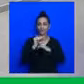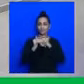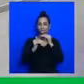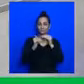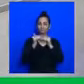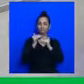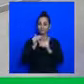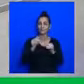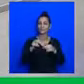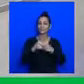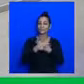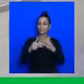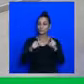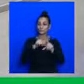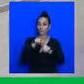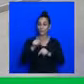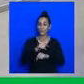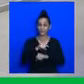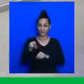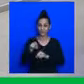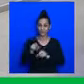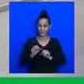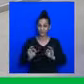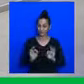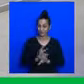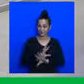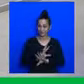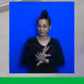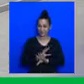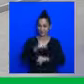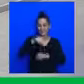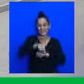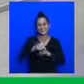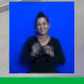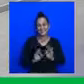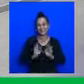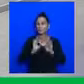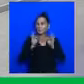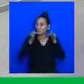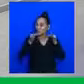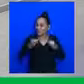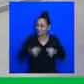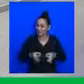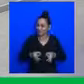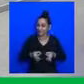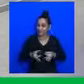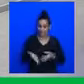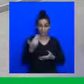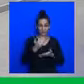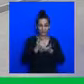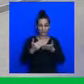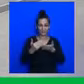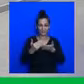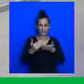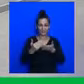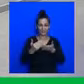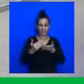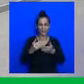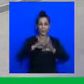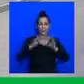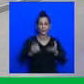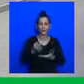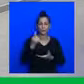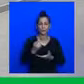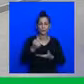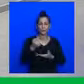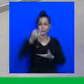os passos deste sorteio. Você está preparado? Por aqui já está tudo pronto, então vamos começar. O nosso